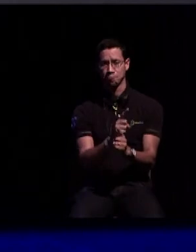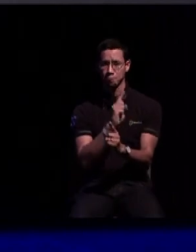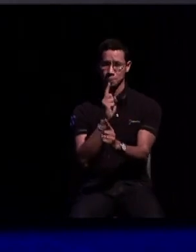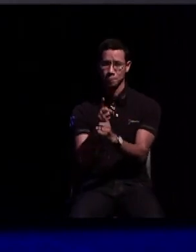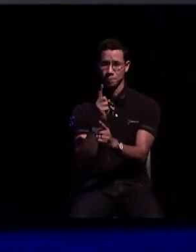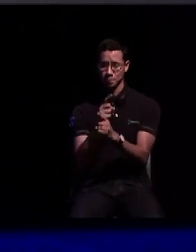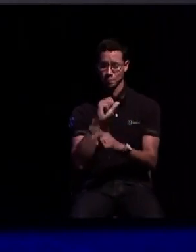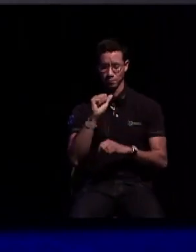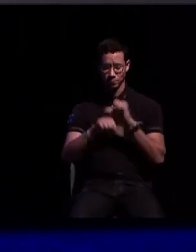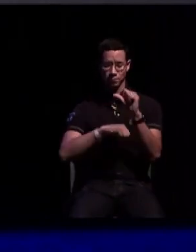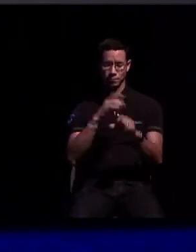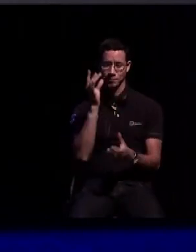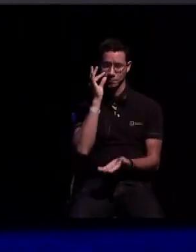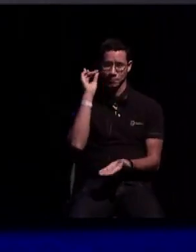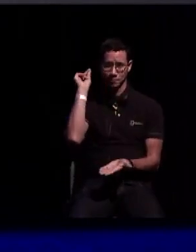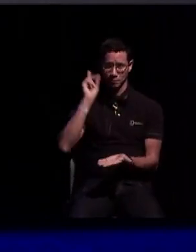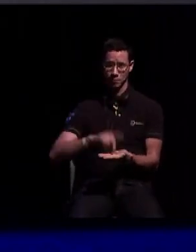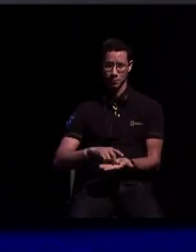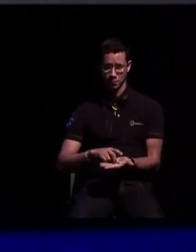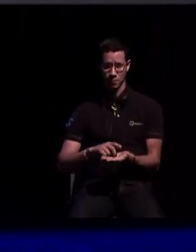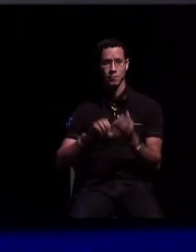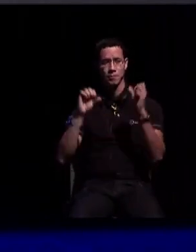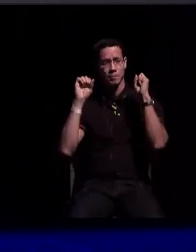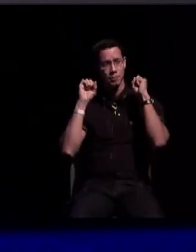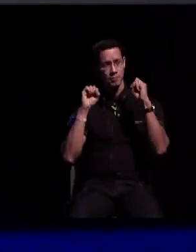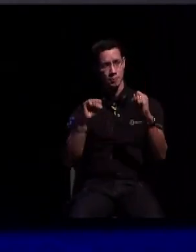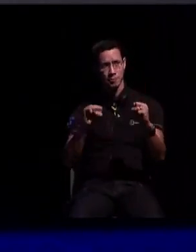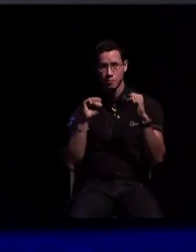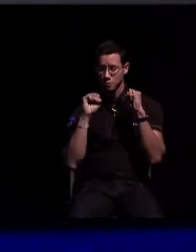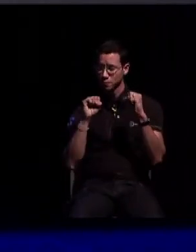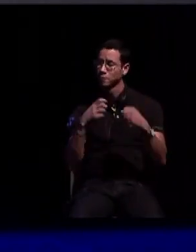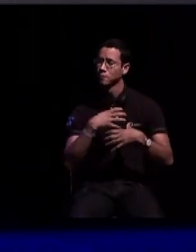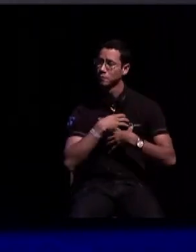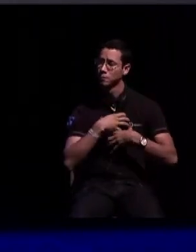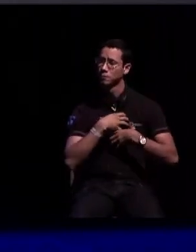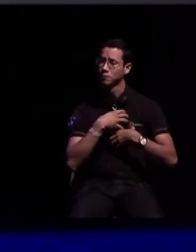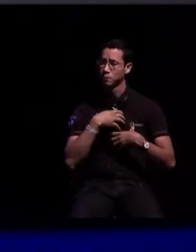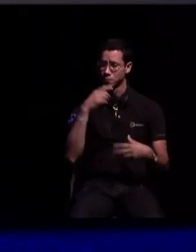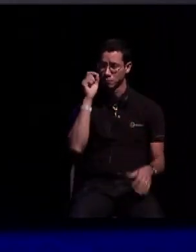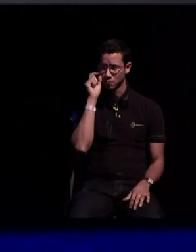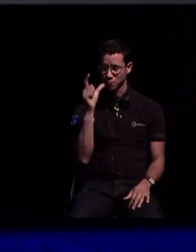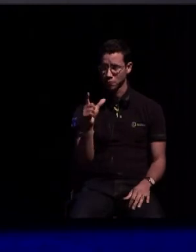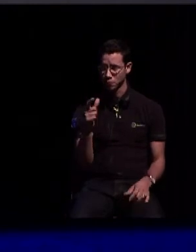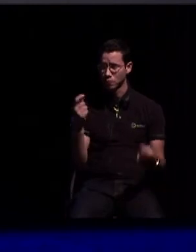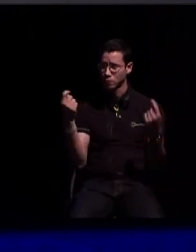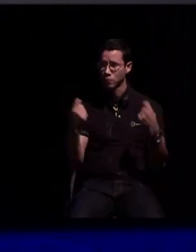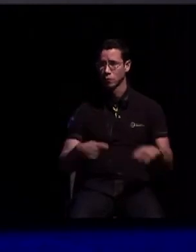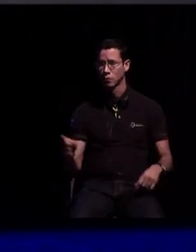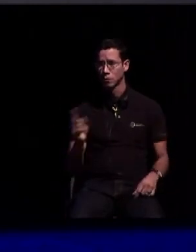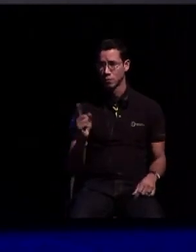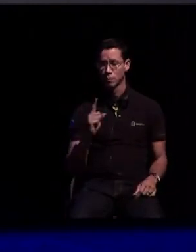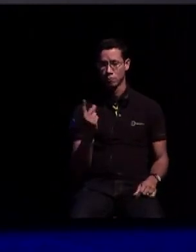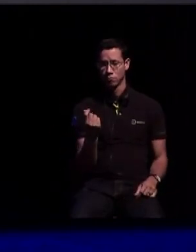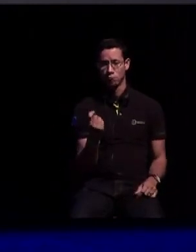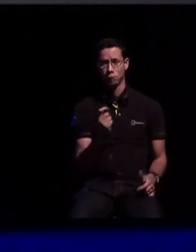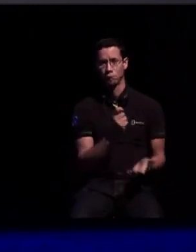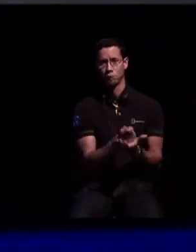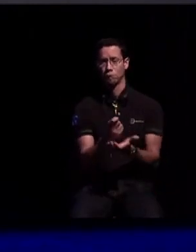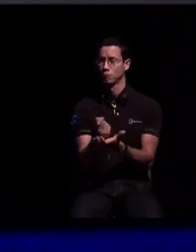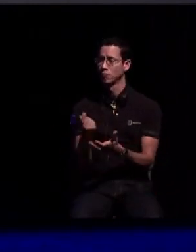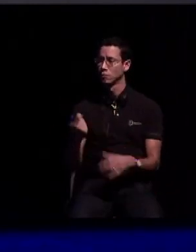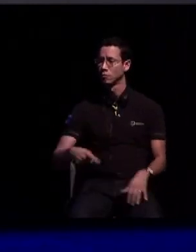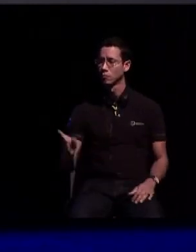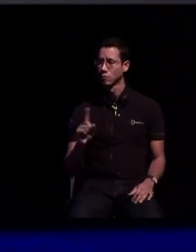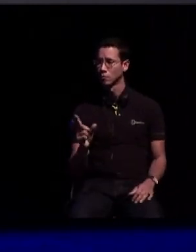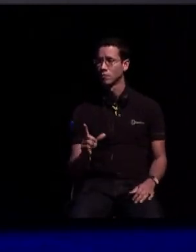real, né? Entende? Eu acho que pode ser uma forma muito interessante, não precisa ter a ver com dinheiro, etc. Tem